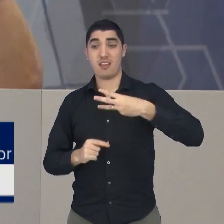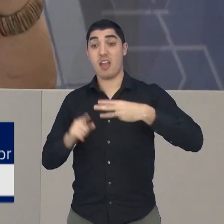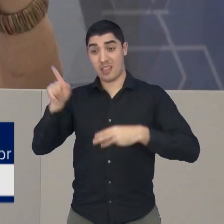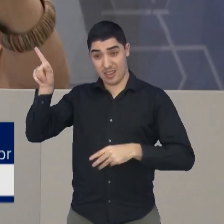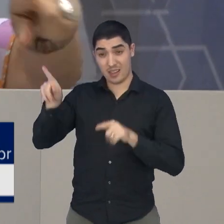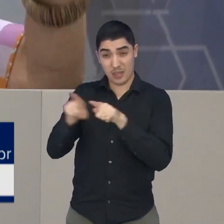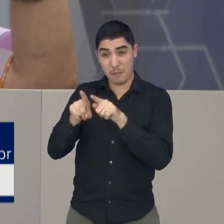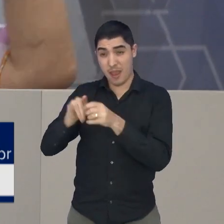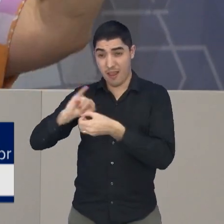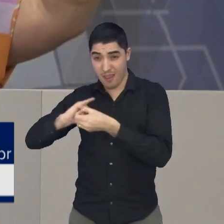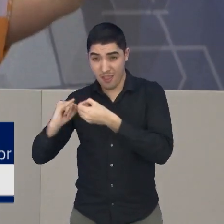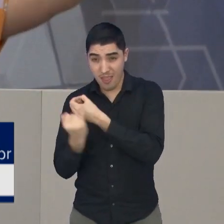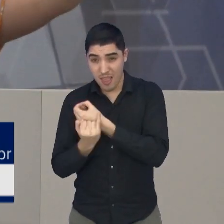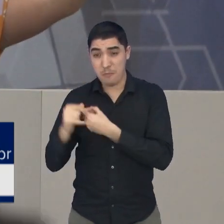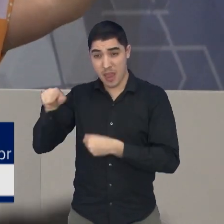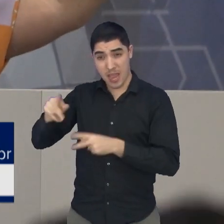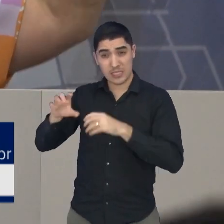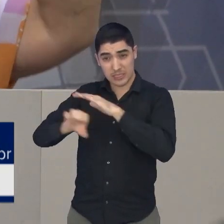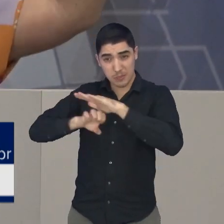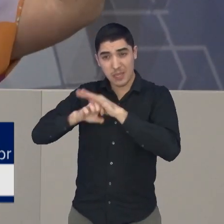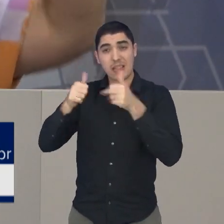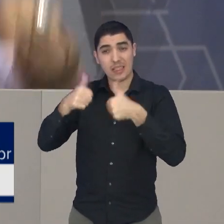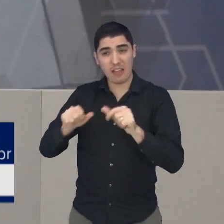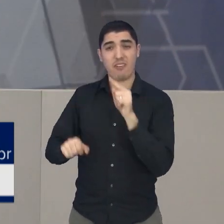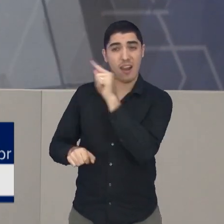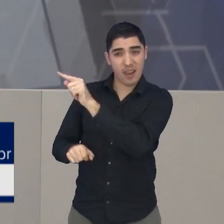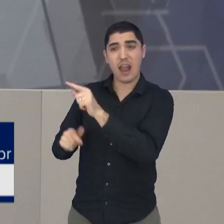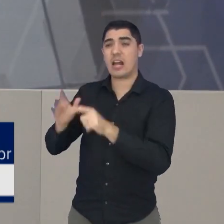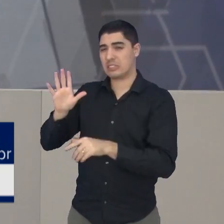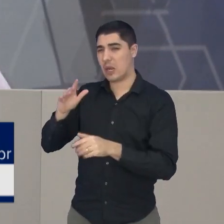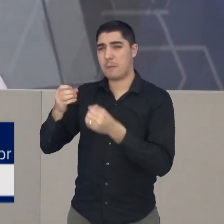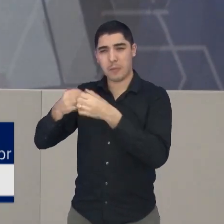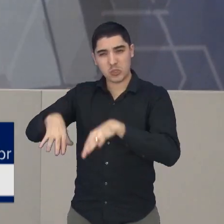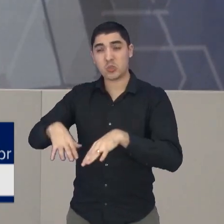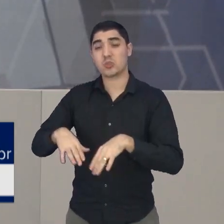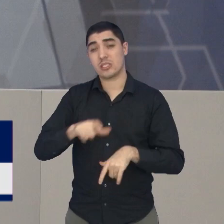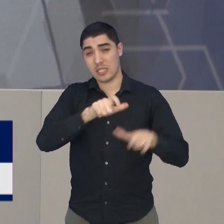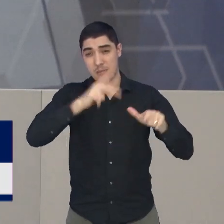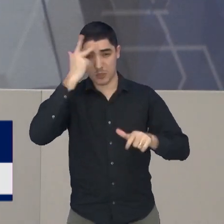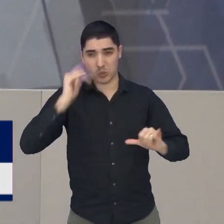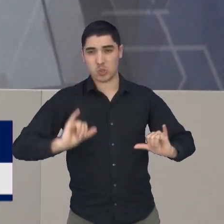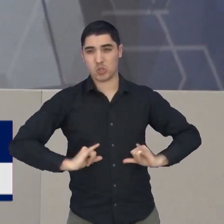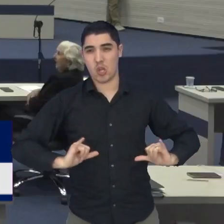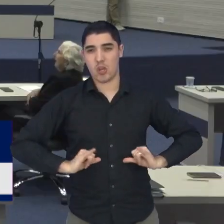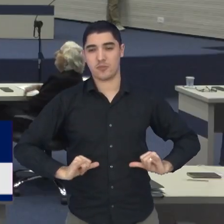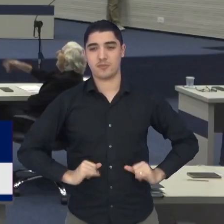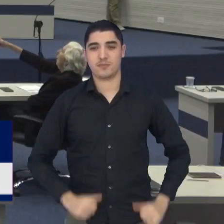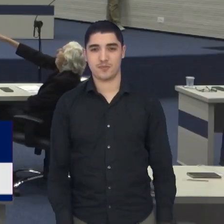uma tranqueira, e agora quem paga é o povo da periferia.